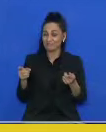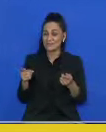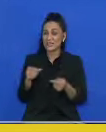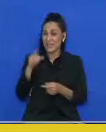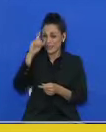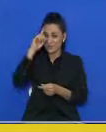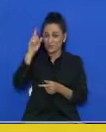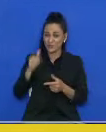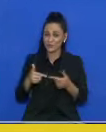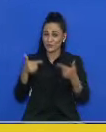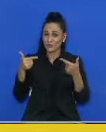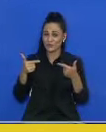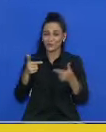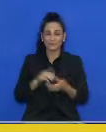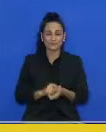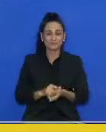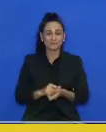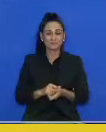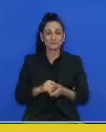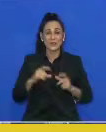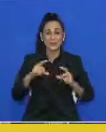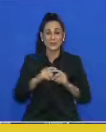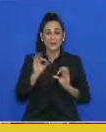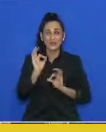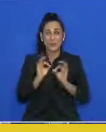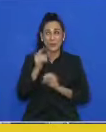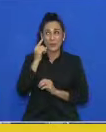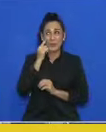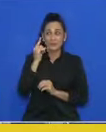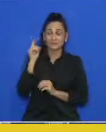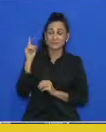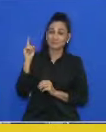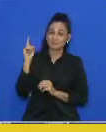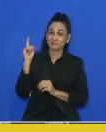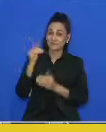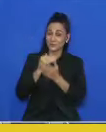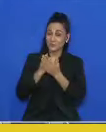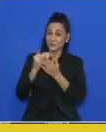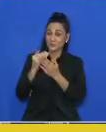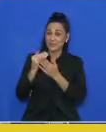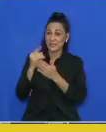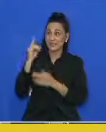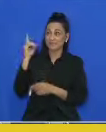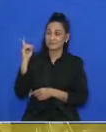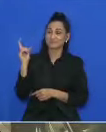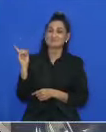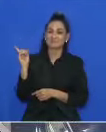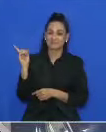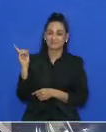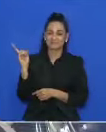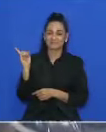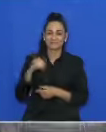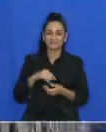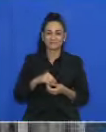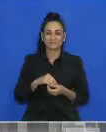Será que hoje é o seu dia de sorte? Bolas posicionadas. Vamos começar. Valendo!